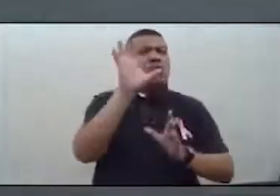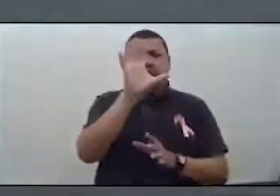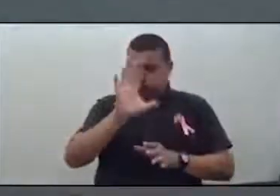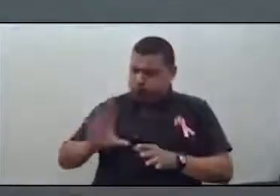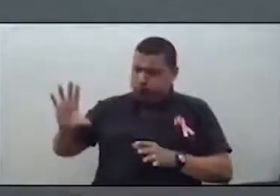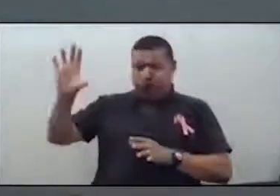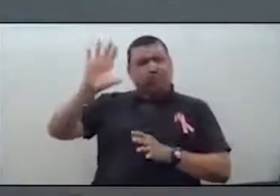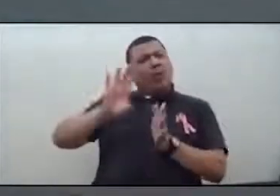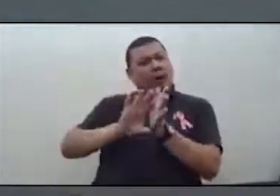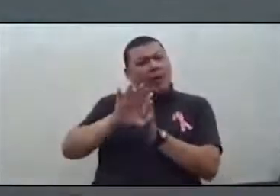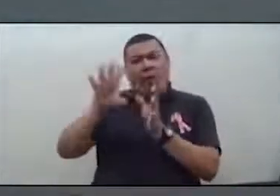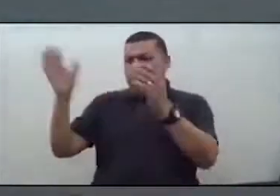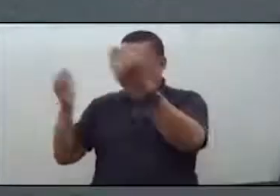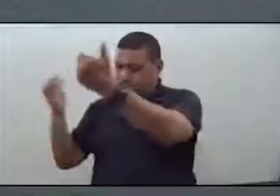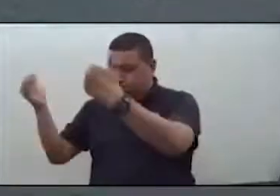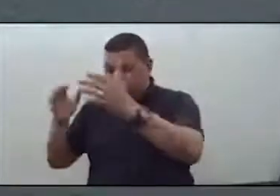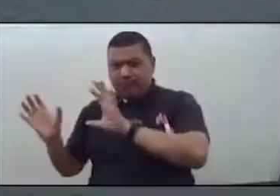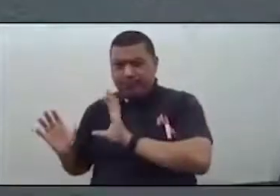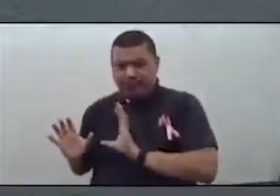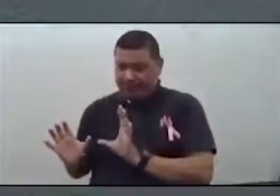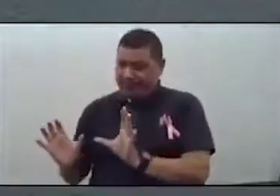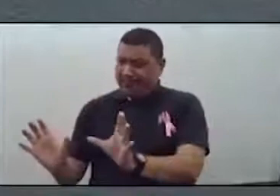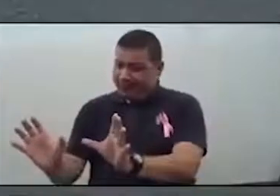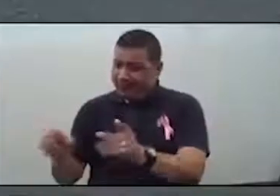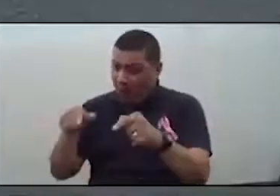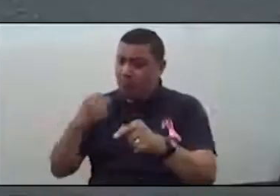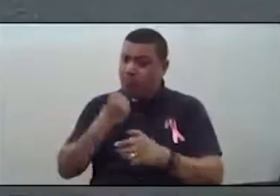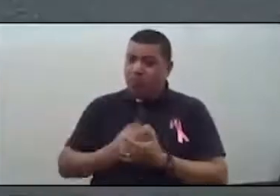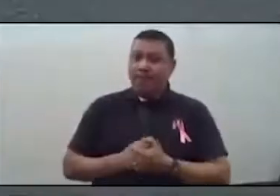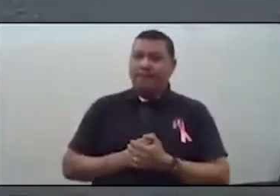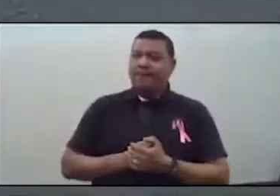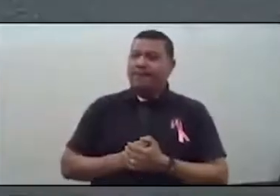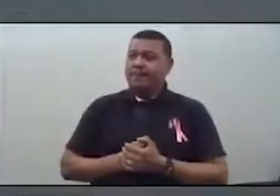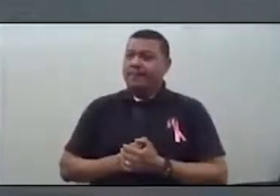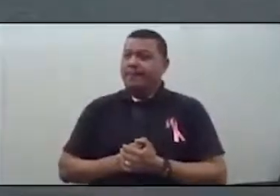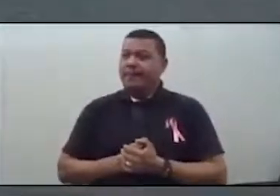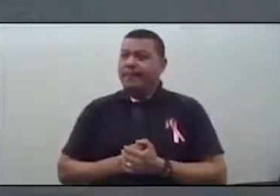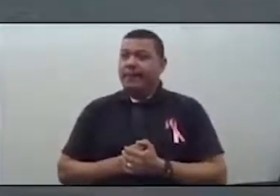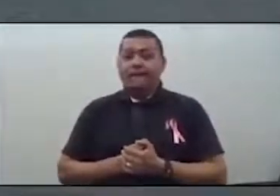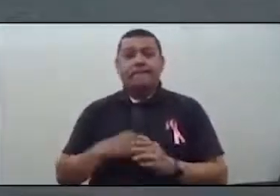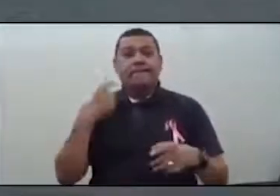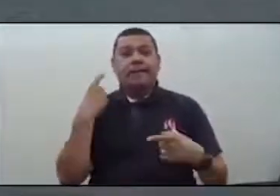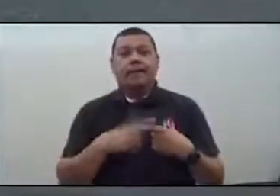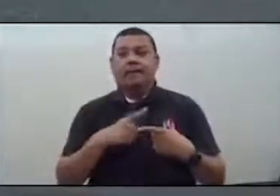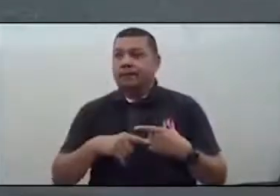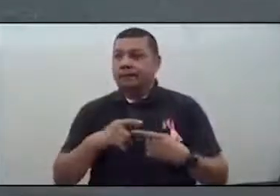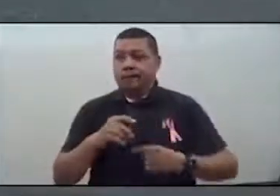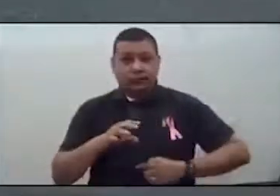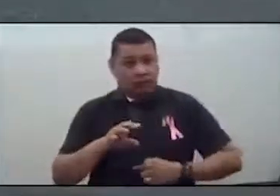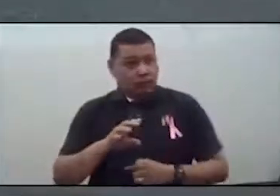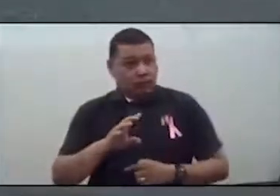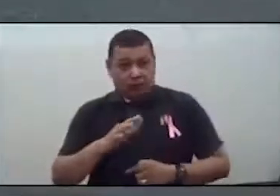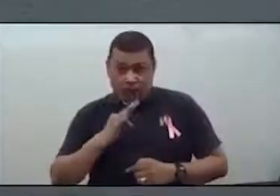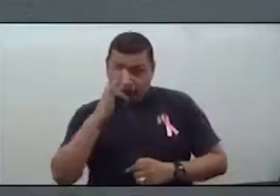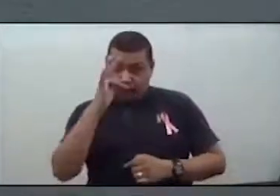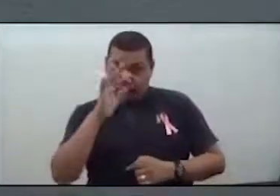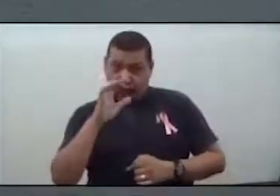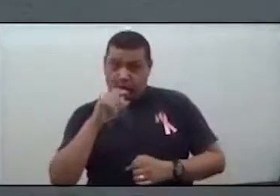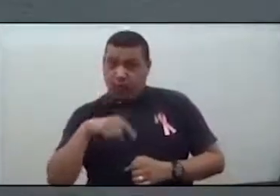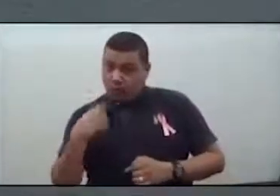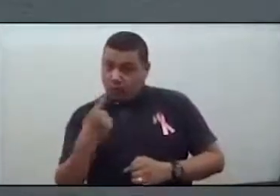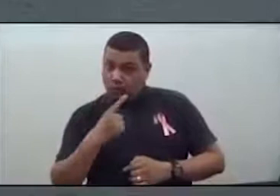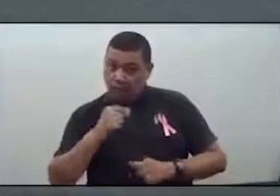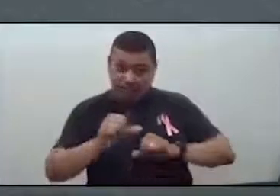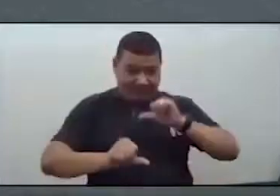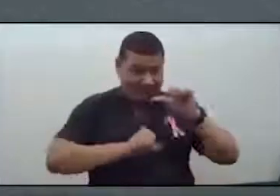de Cacoal, porque não nos iludamos, Paulinho, porque a gente só vai ser forte se a região for forte